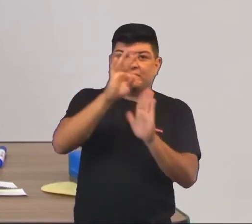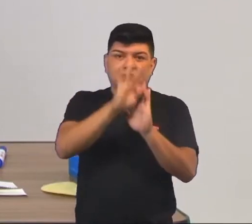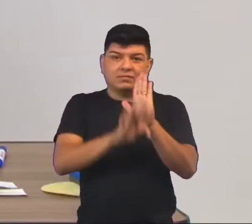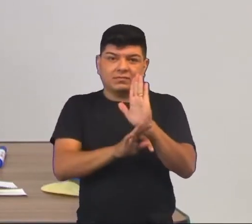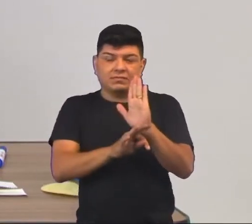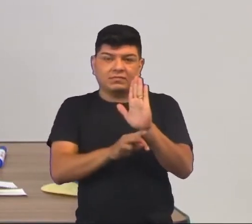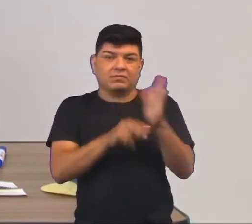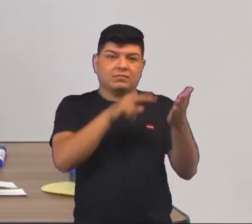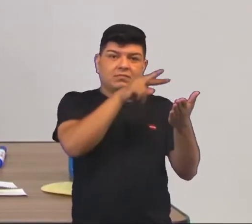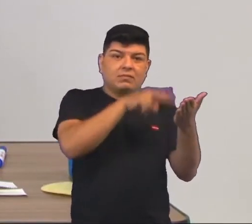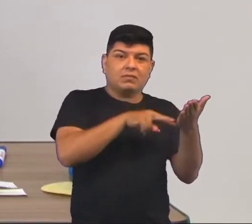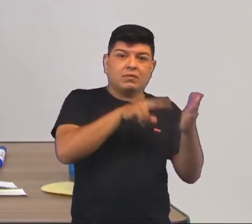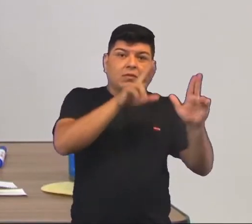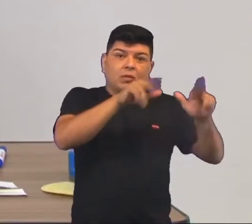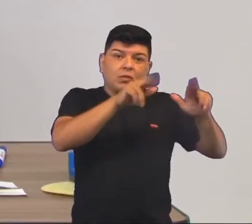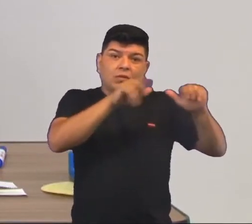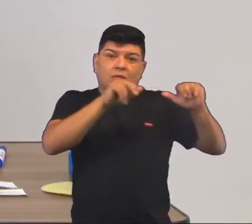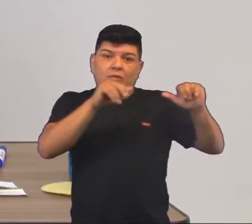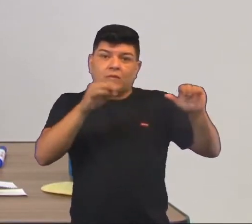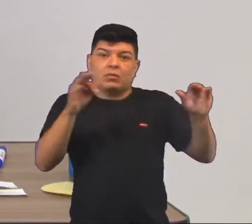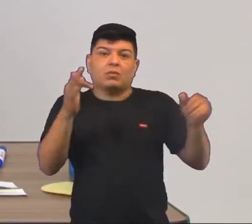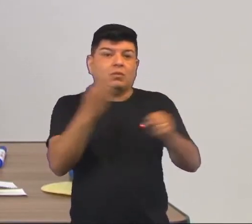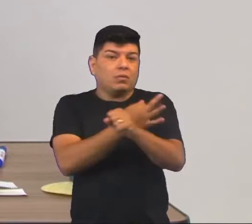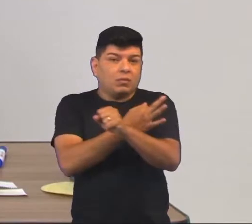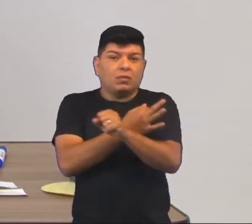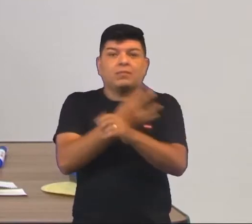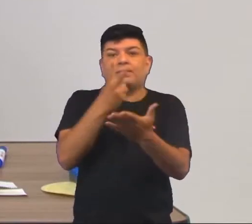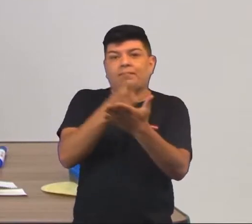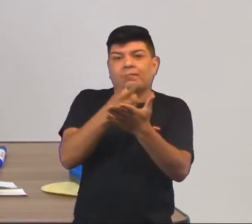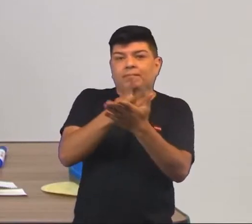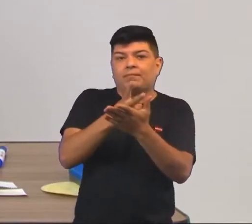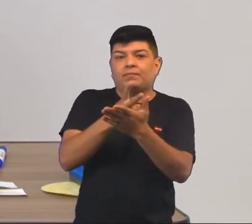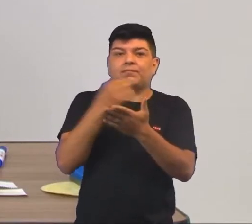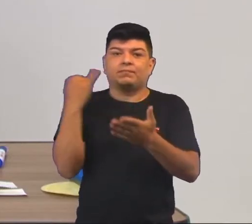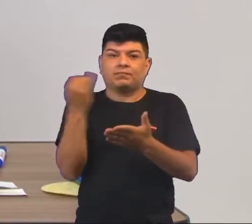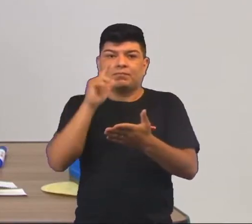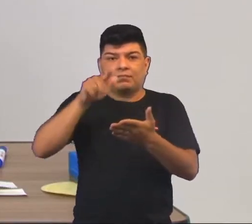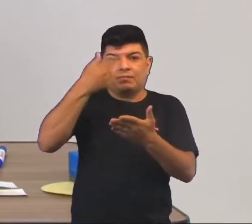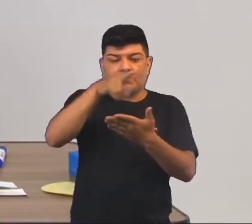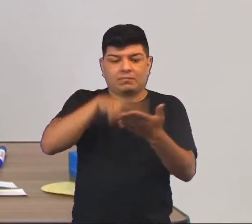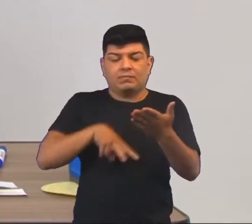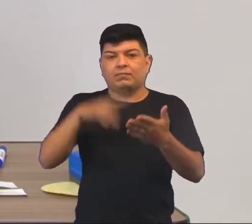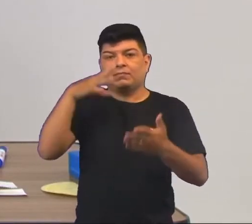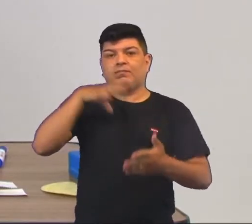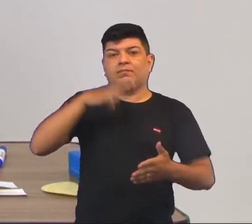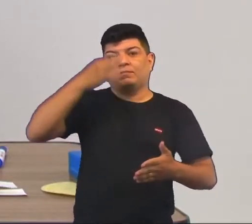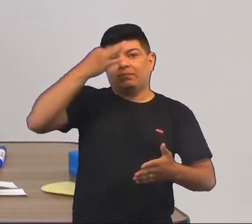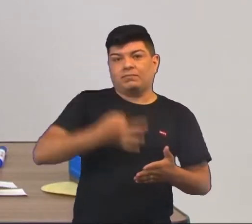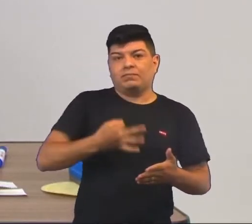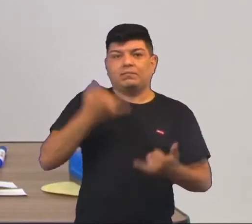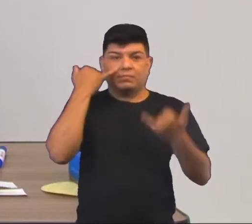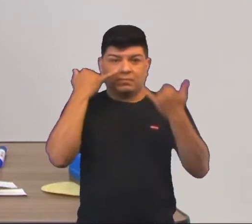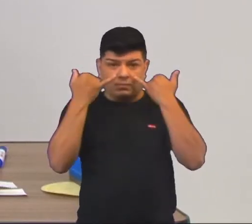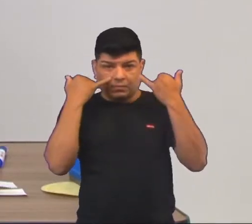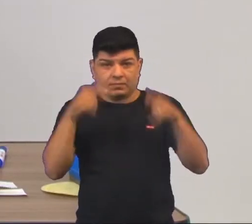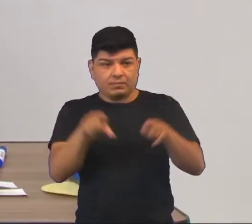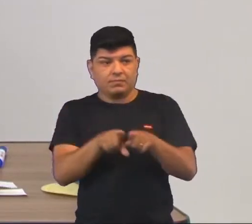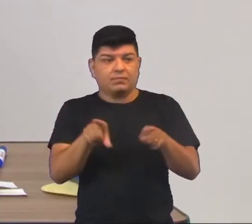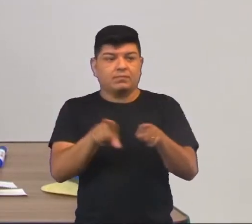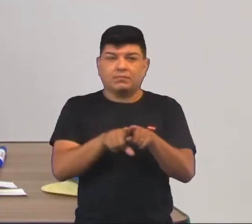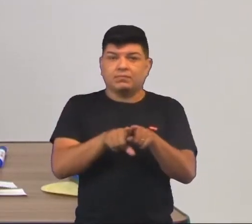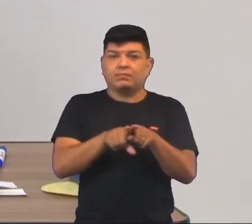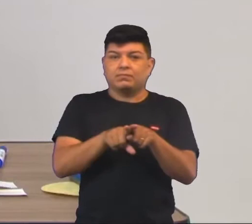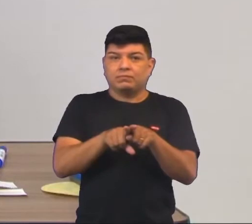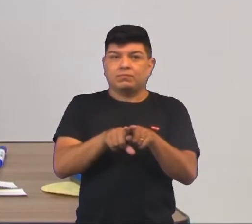Uma leitura nunca por si só é o suficiente. É sempre importante a gente sempre fazer outra leitura para a gente ter certeza das informações que a